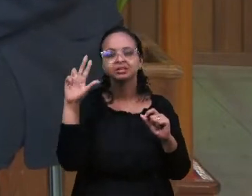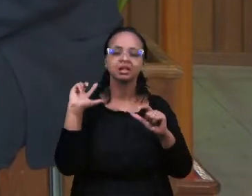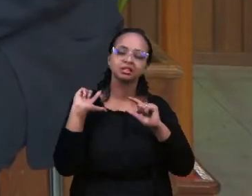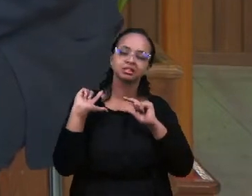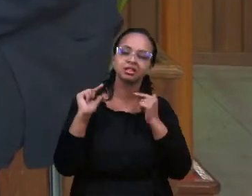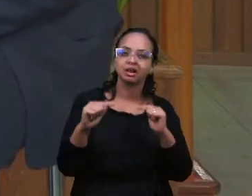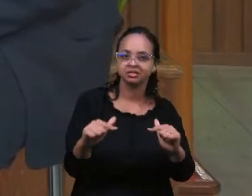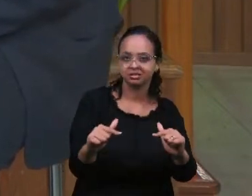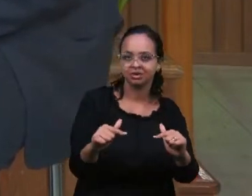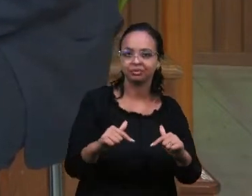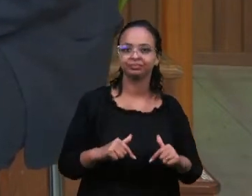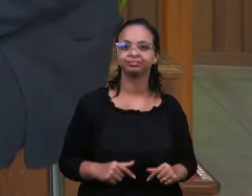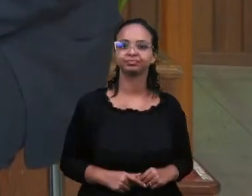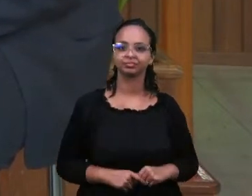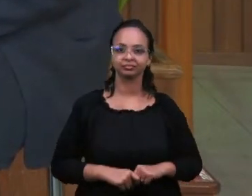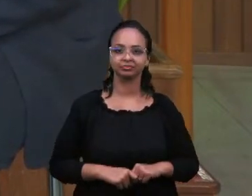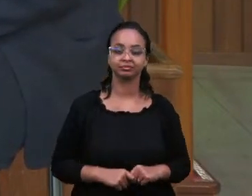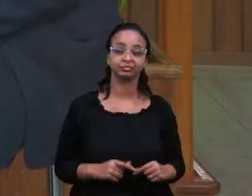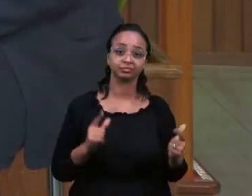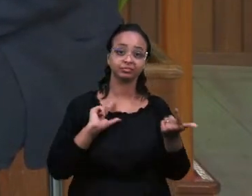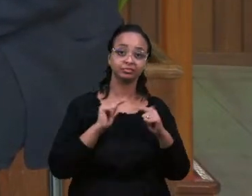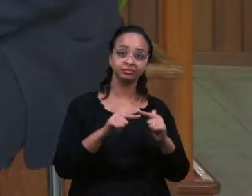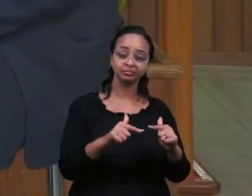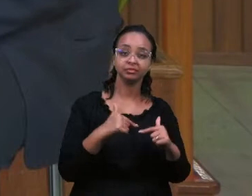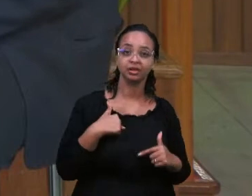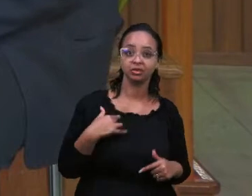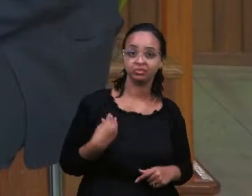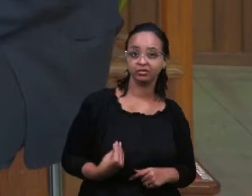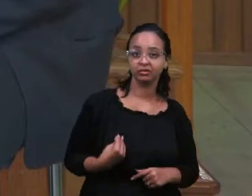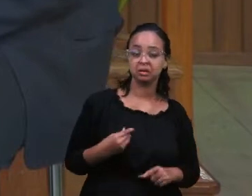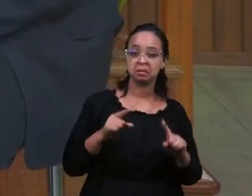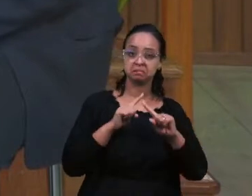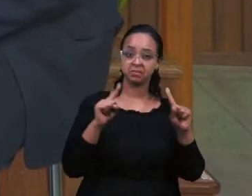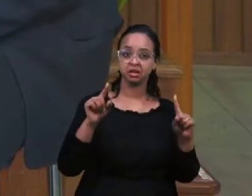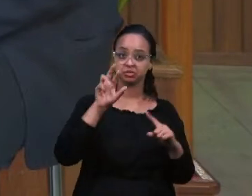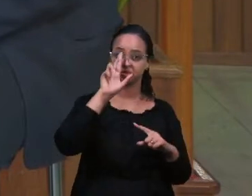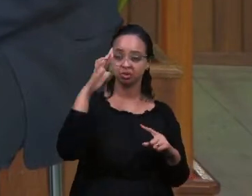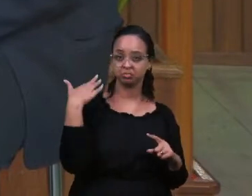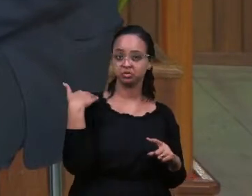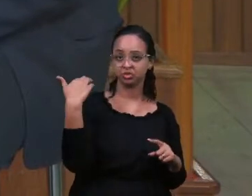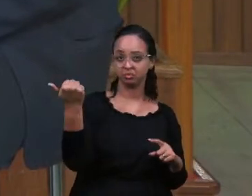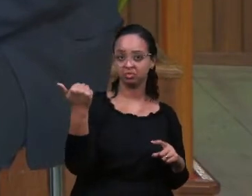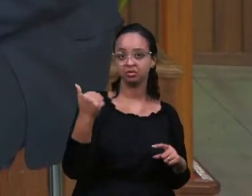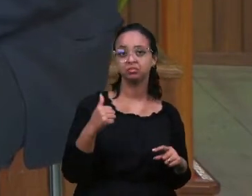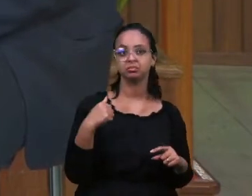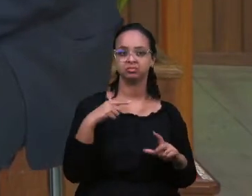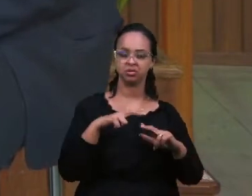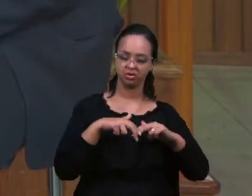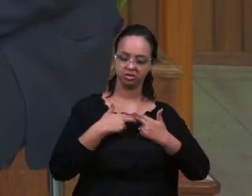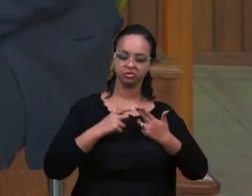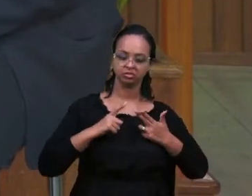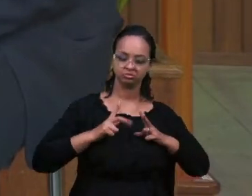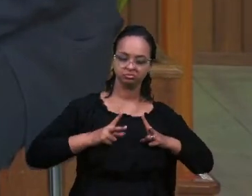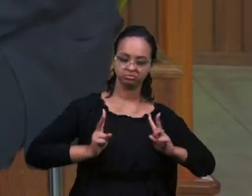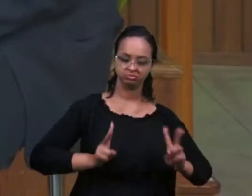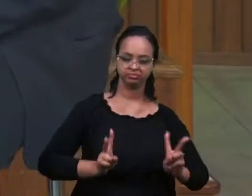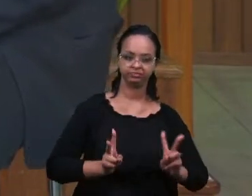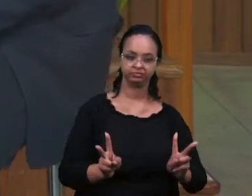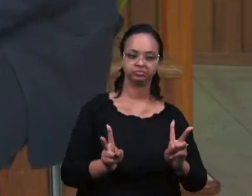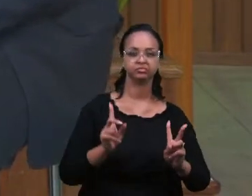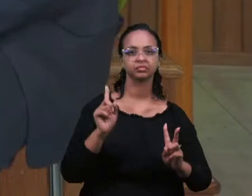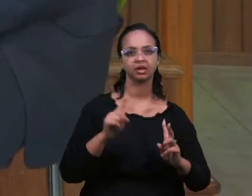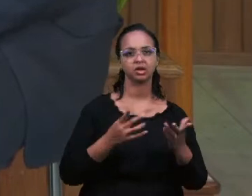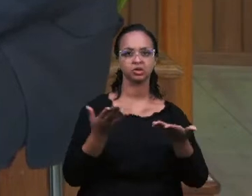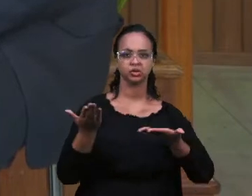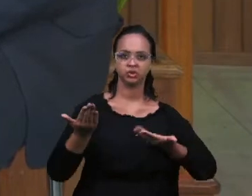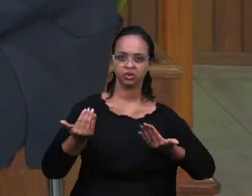ali que a gente vivia, mas o Senhor nos chamou e nós começamos essa caminhada. E aí, jovem,